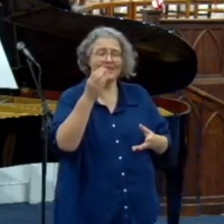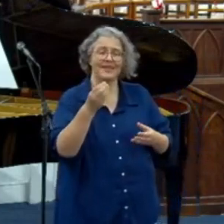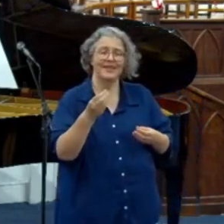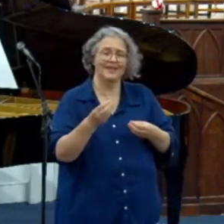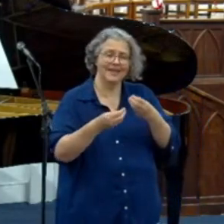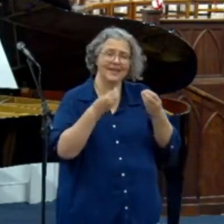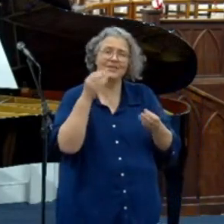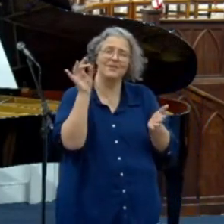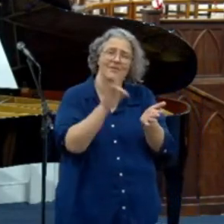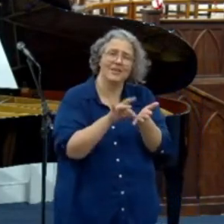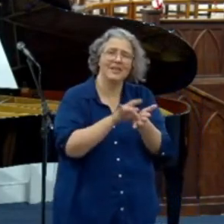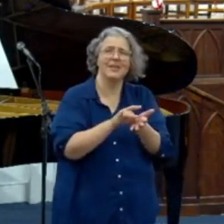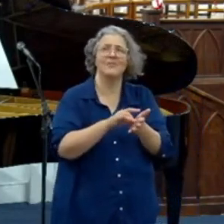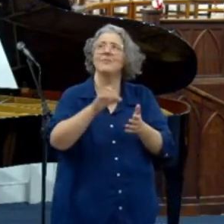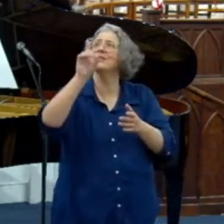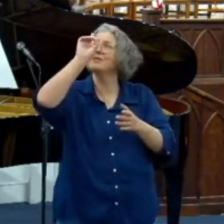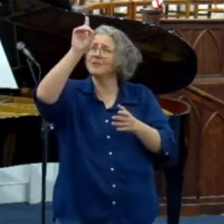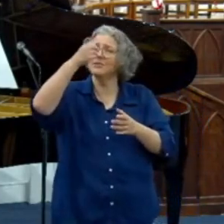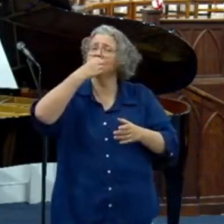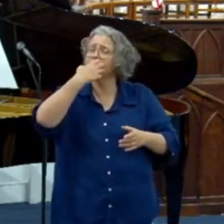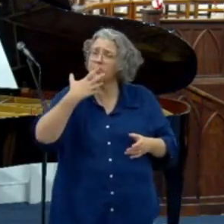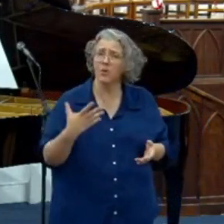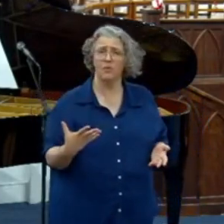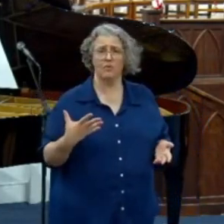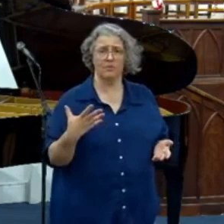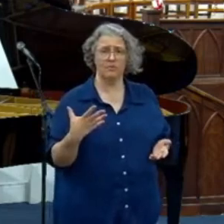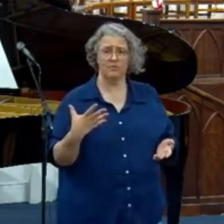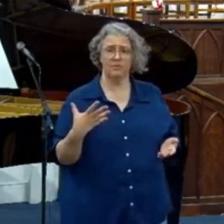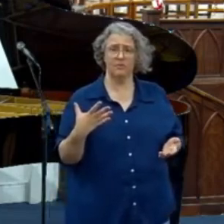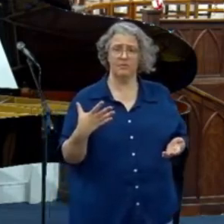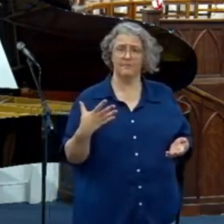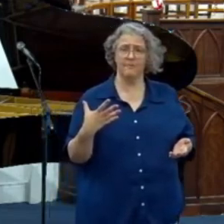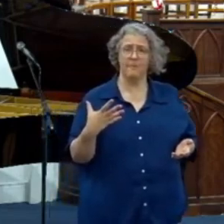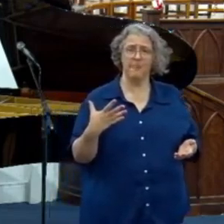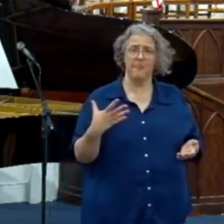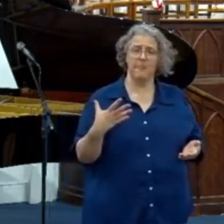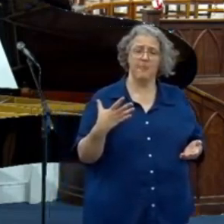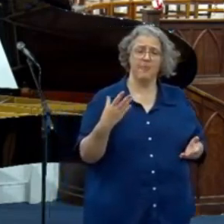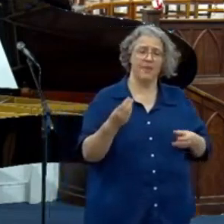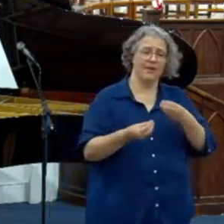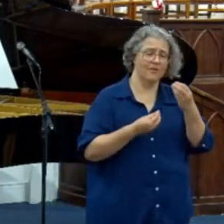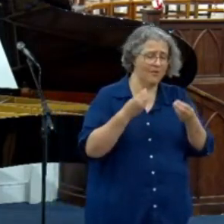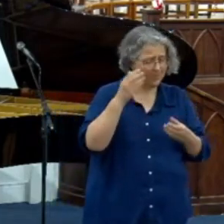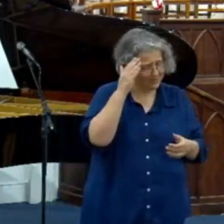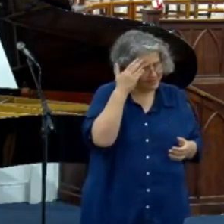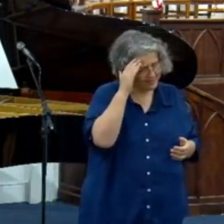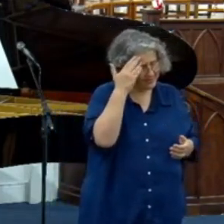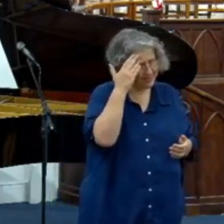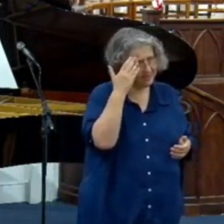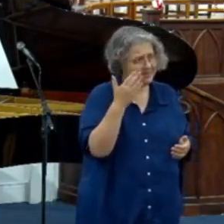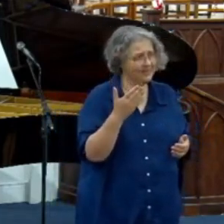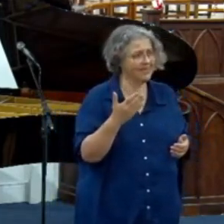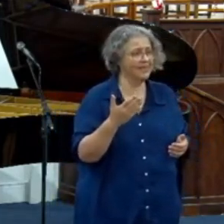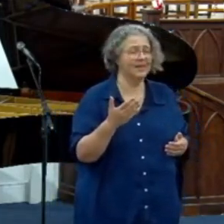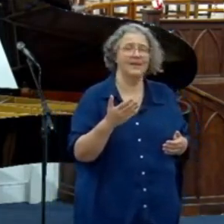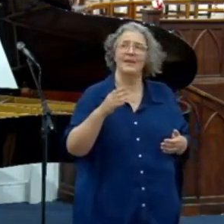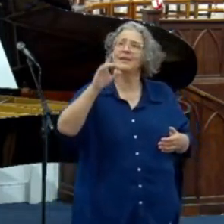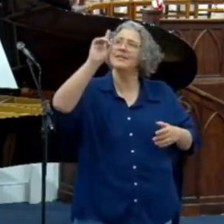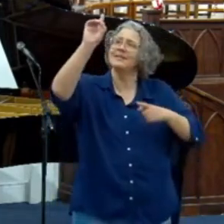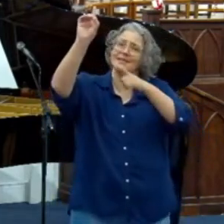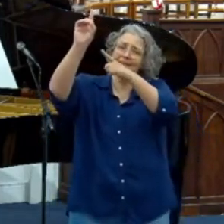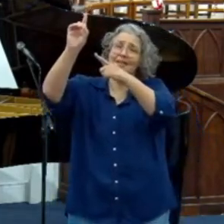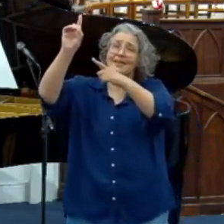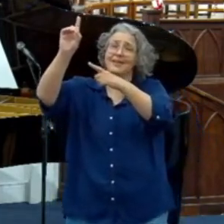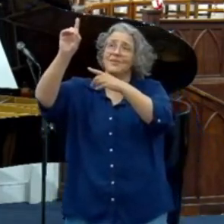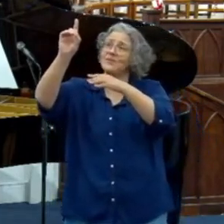bondade de Deus? Quando, ao longo da nossa caminhada, a gente compreende compreendeu o padrão divino